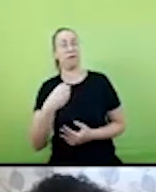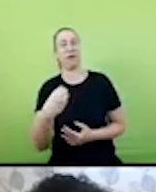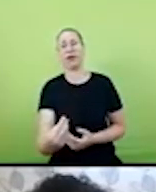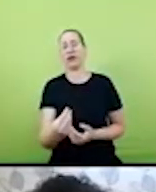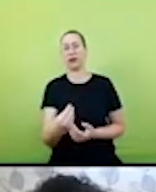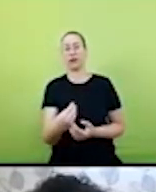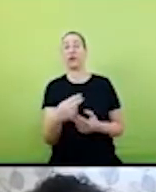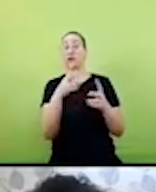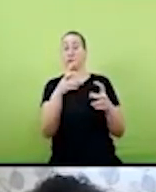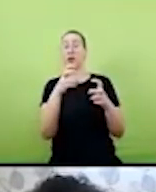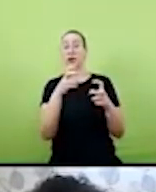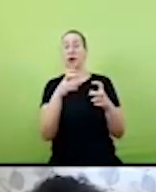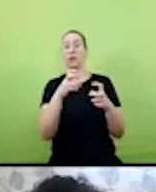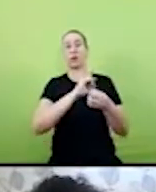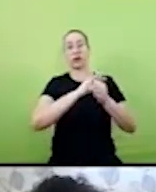maneira muito clara,